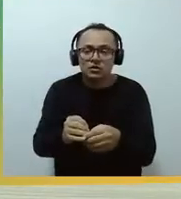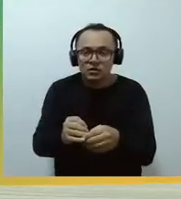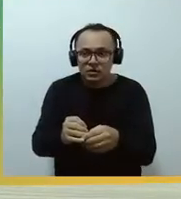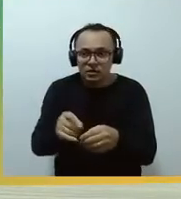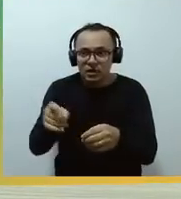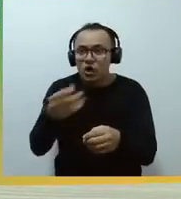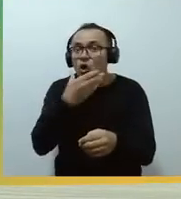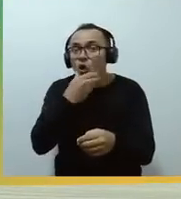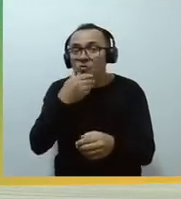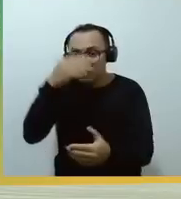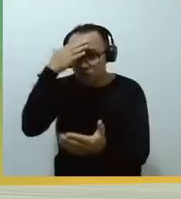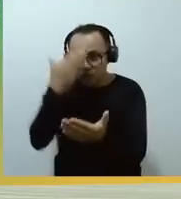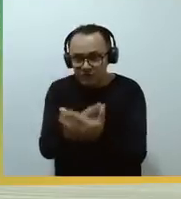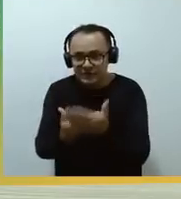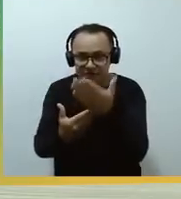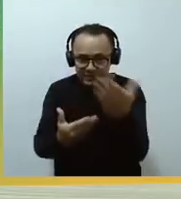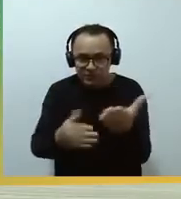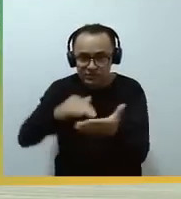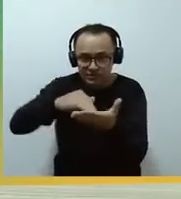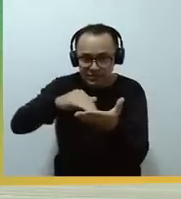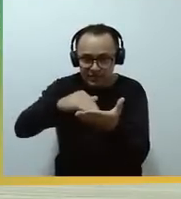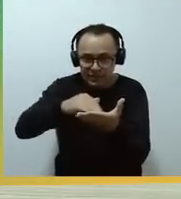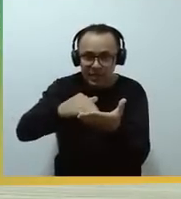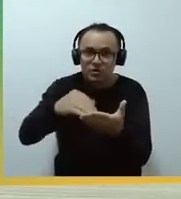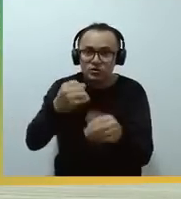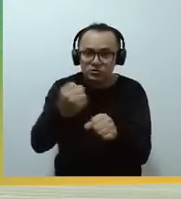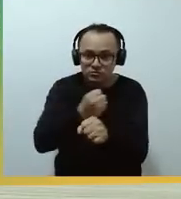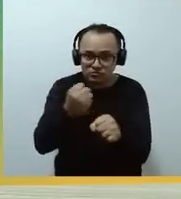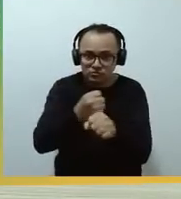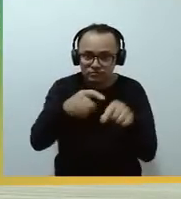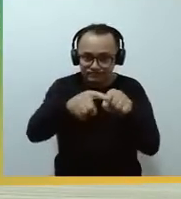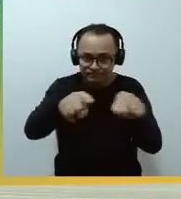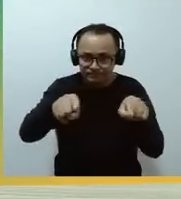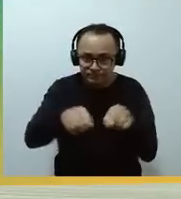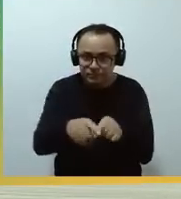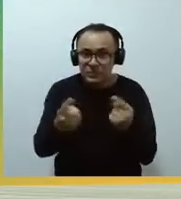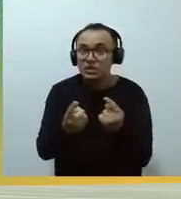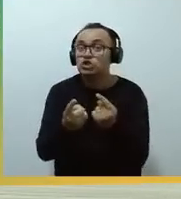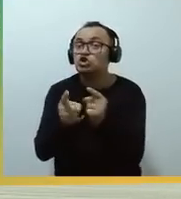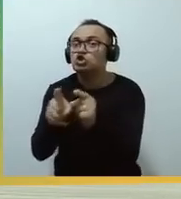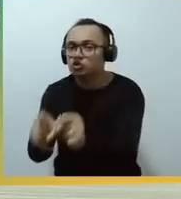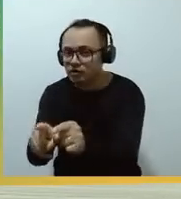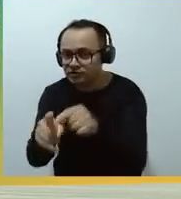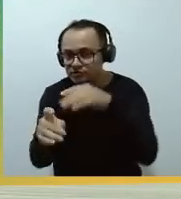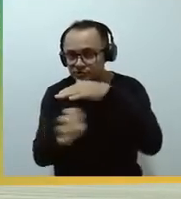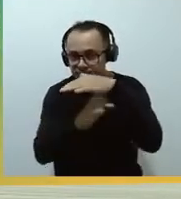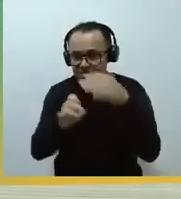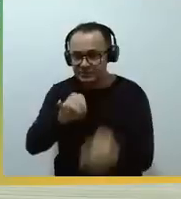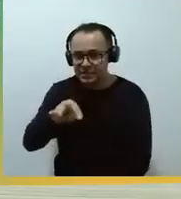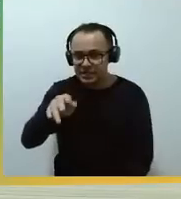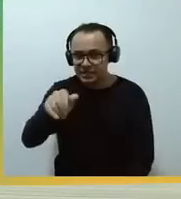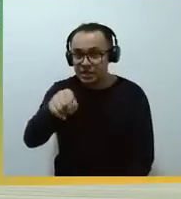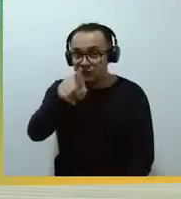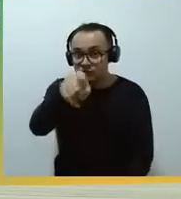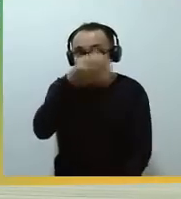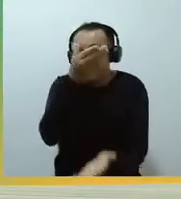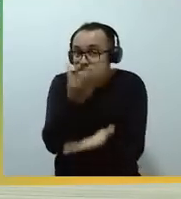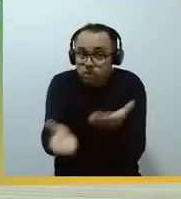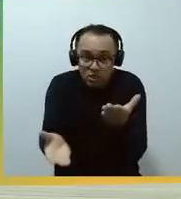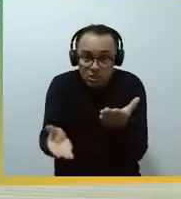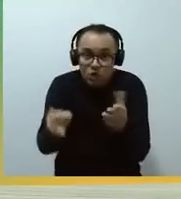incluindo secretário de obras e secretário de administração, eles viraram sócio da empresa Serrana Engenharia. Após você perder a eleição para prefeito de Lages em